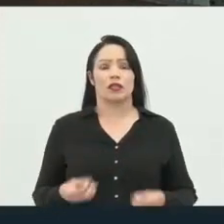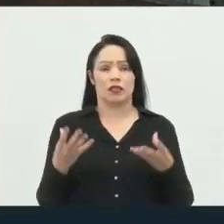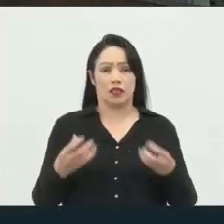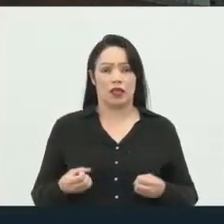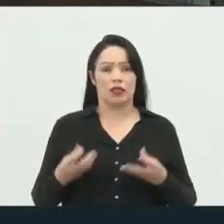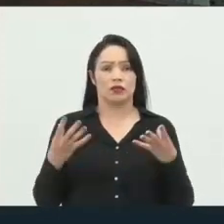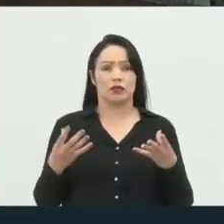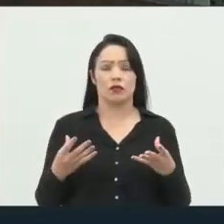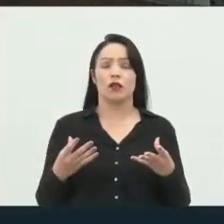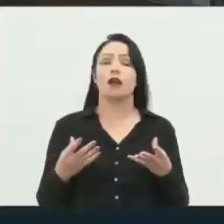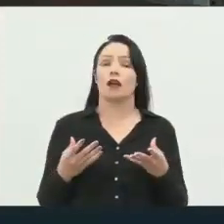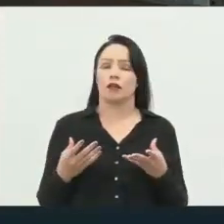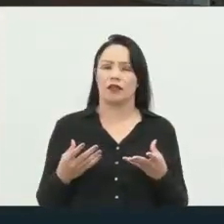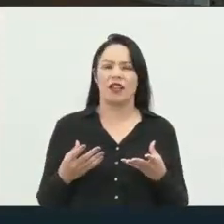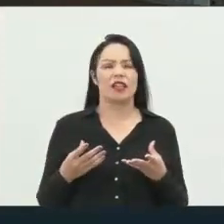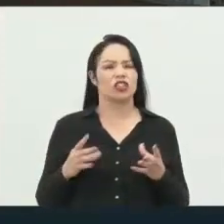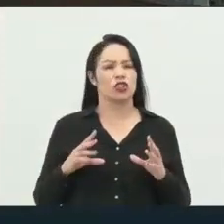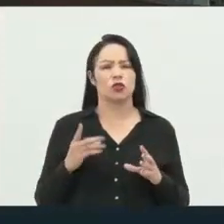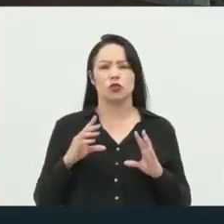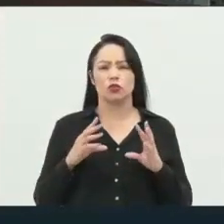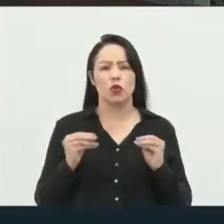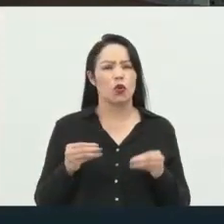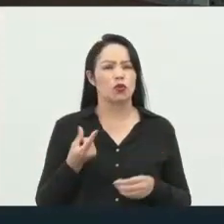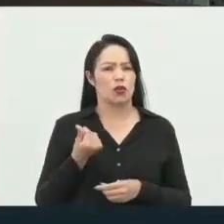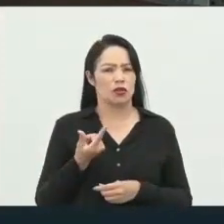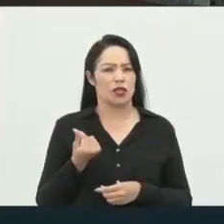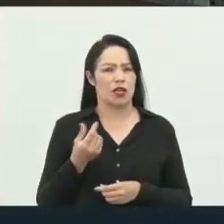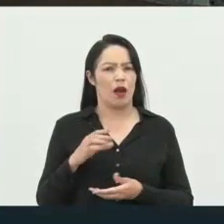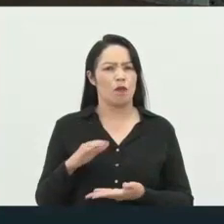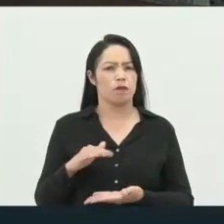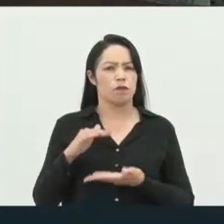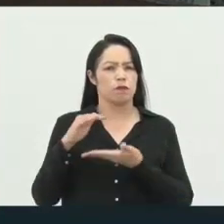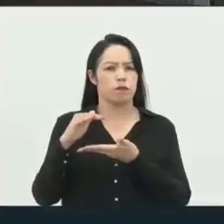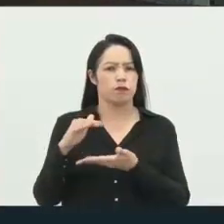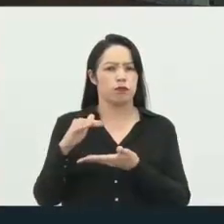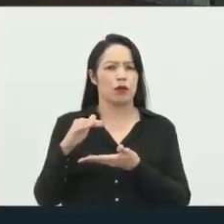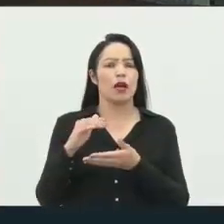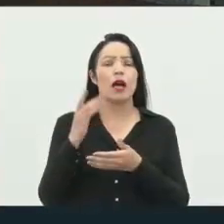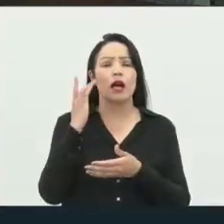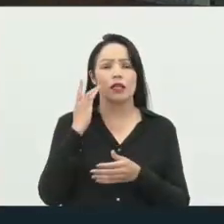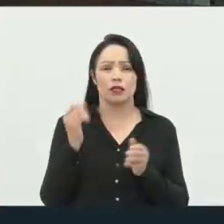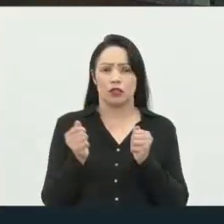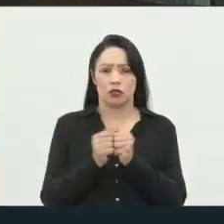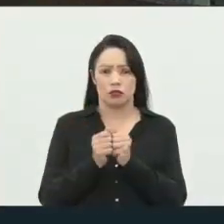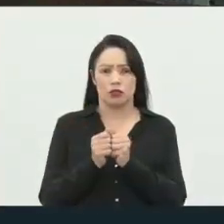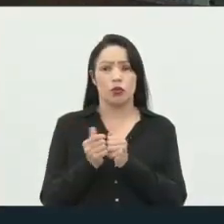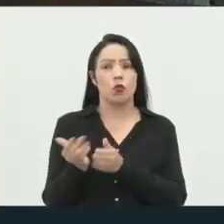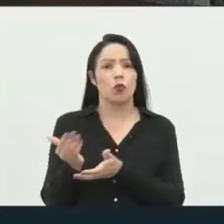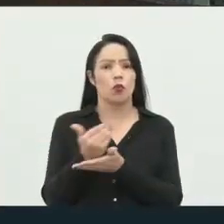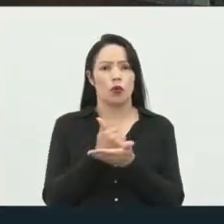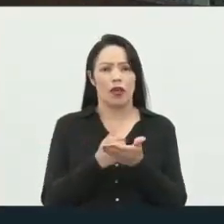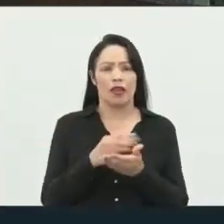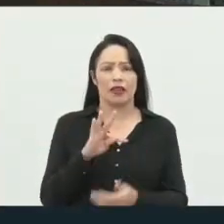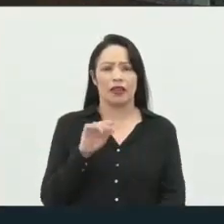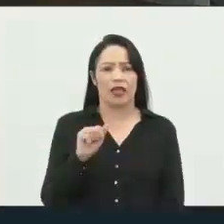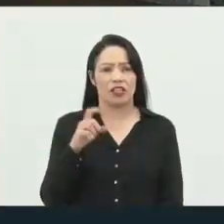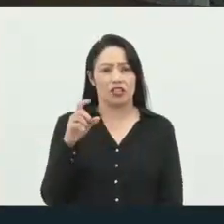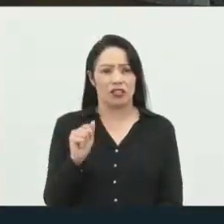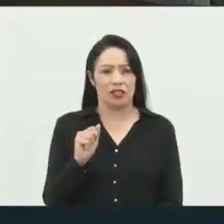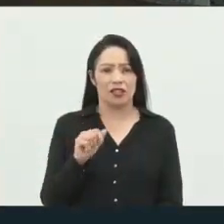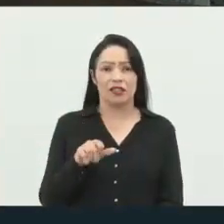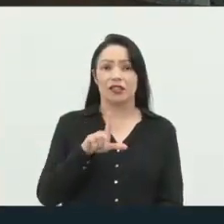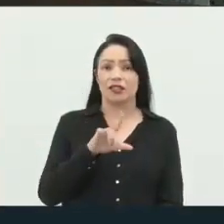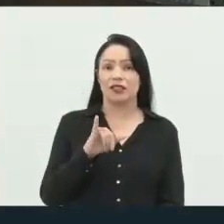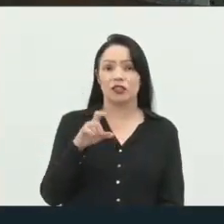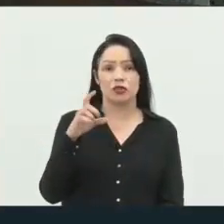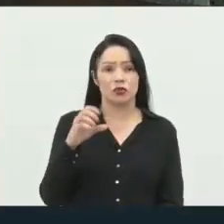eu acho que todo esse dinheiro Vereador tá junto com a verba arrecadada da taxa do lixo que vossa excelência também